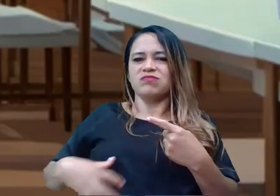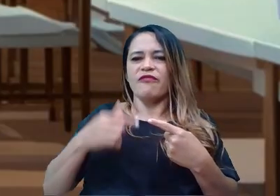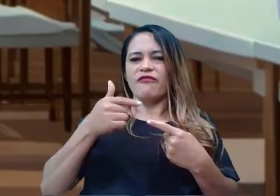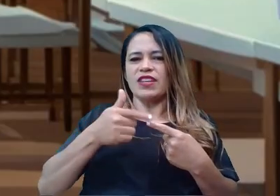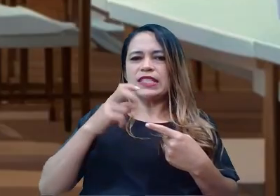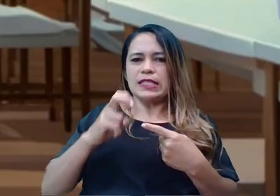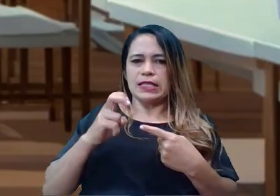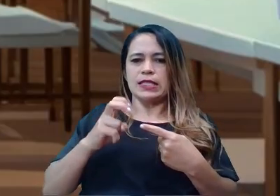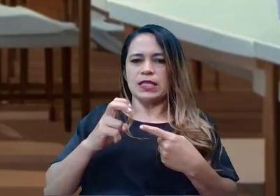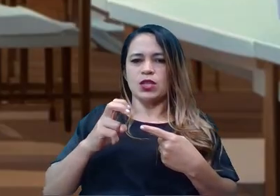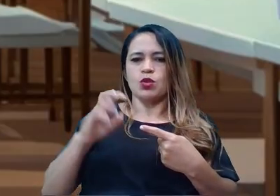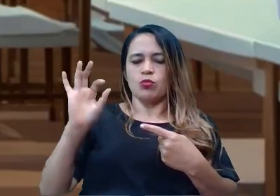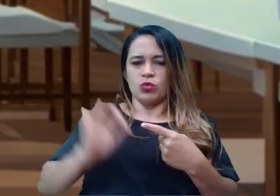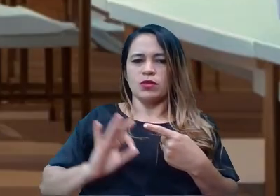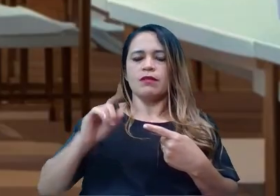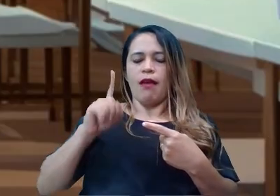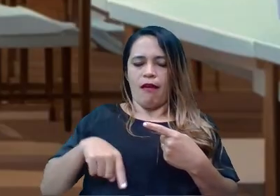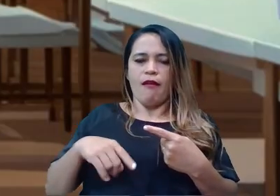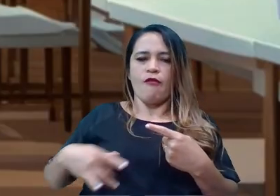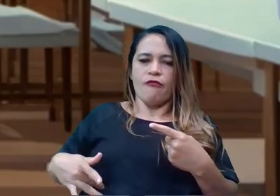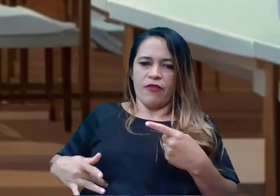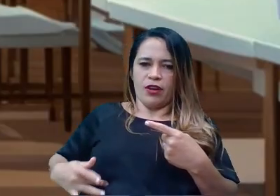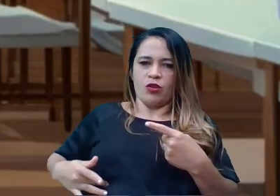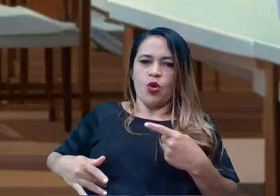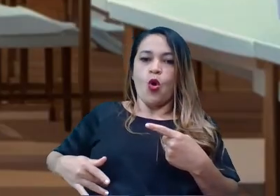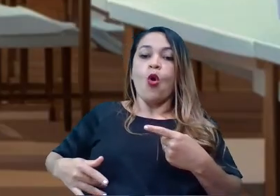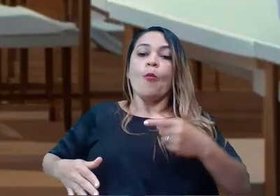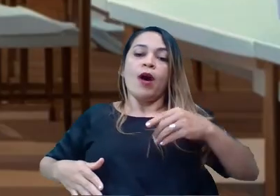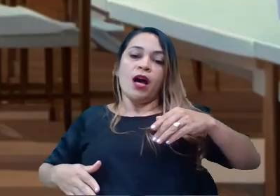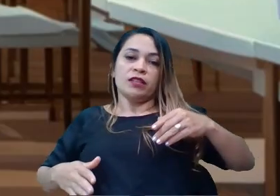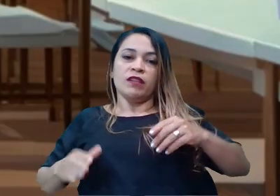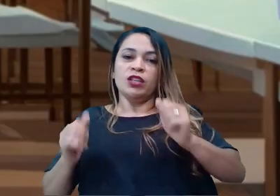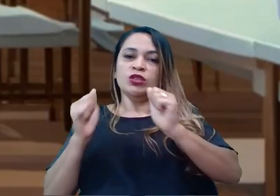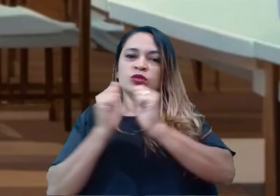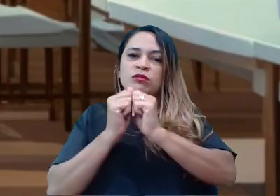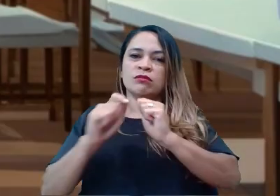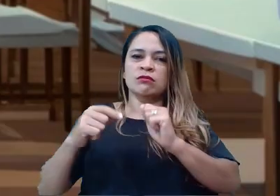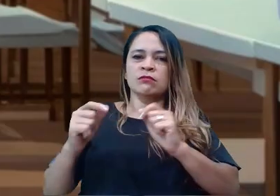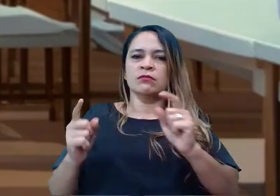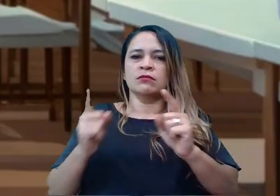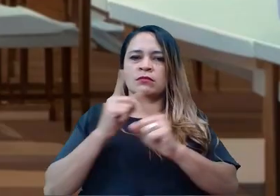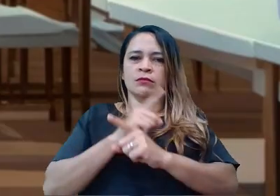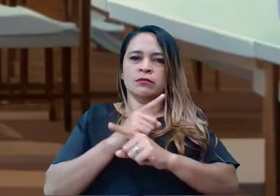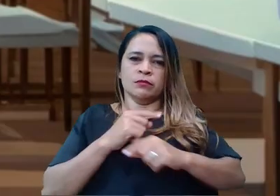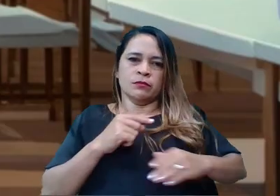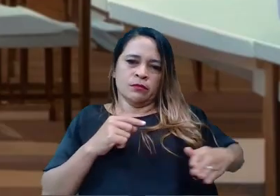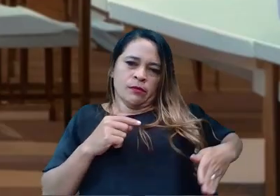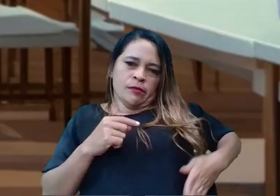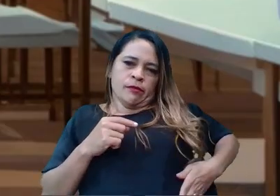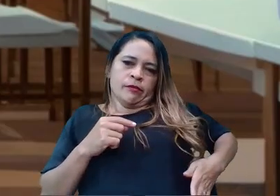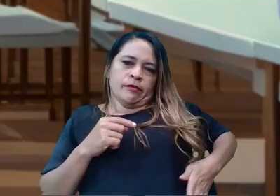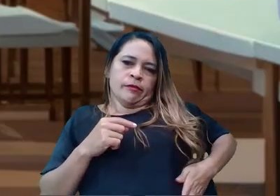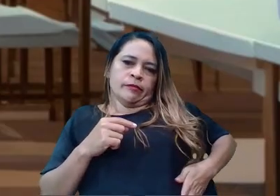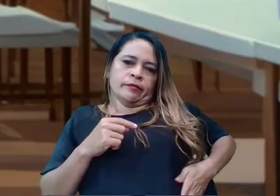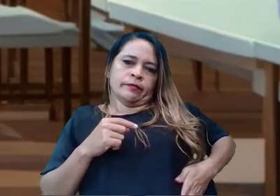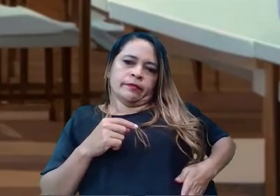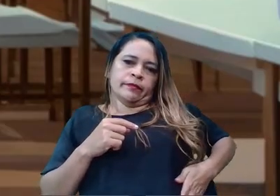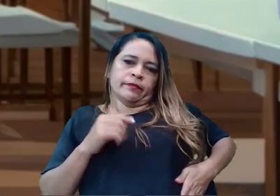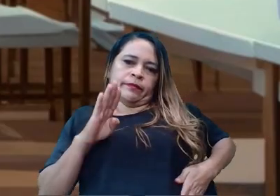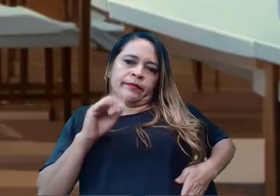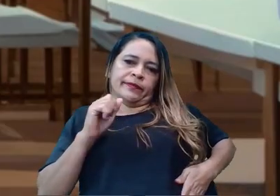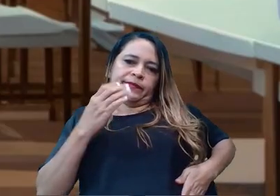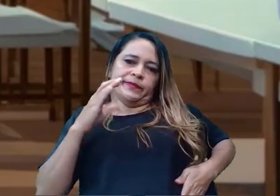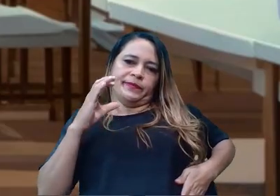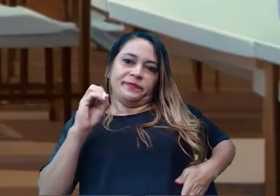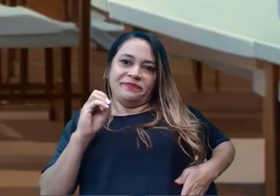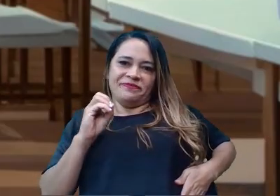25% do abdômen é o fígado. O baço fica do ladinho dele, só que na região na outra lateral do nosso corpo, do lado esquerdo do nosso